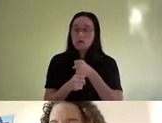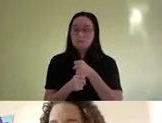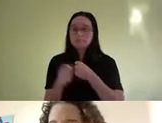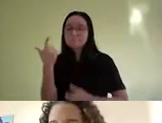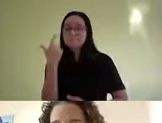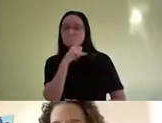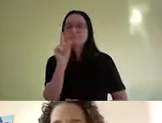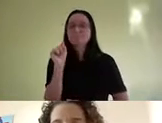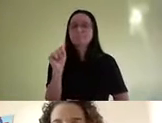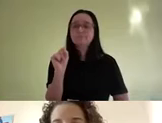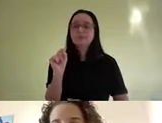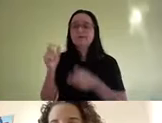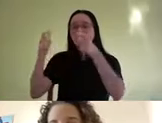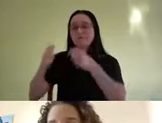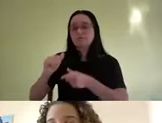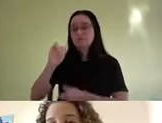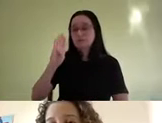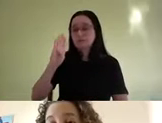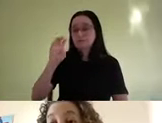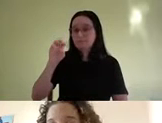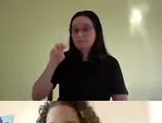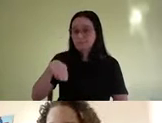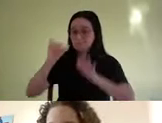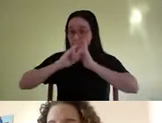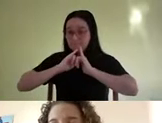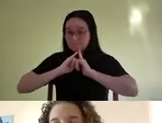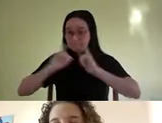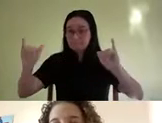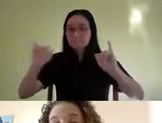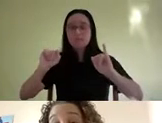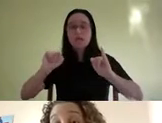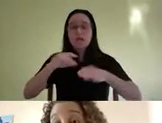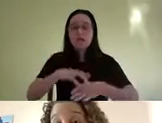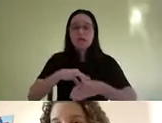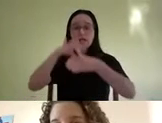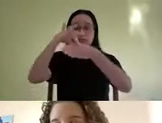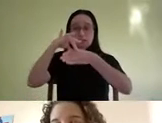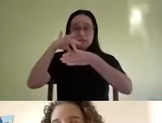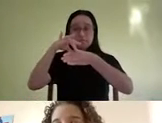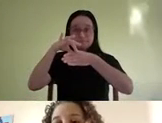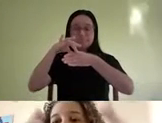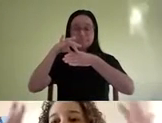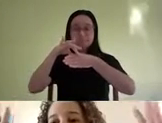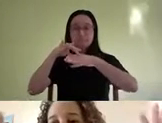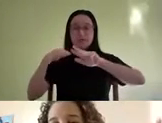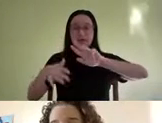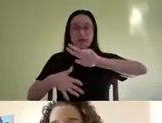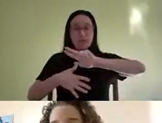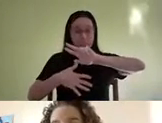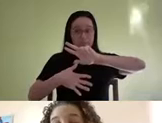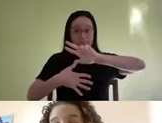oportunidade na IBM, onde a IBM anunciou um líder na América Latina para criar